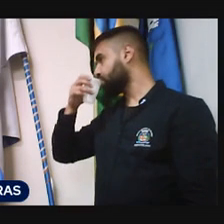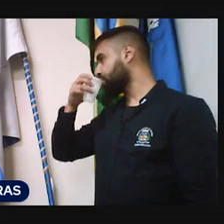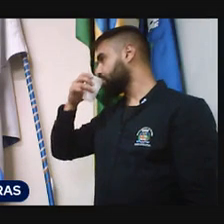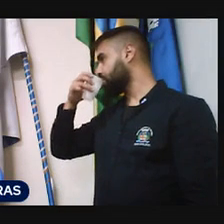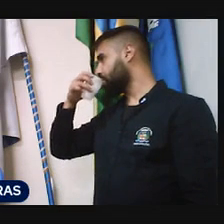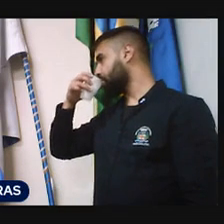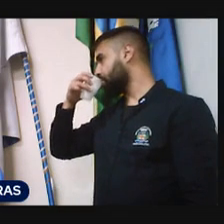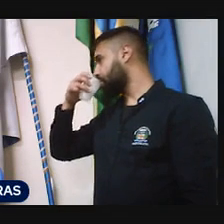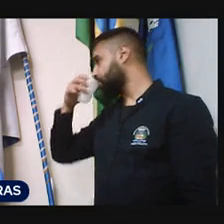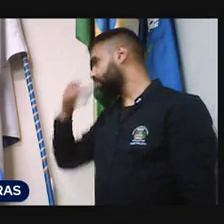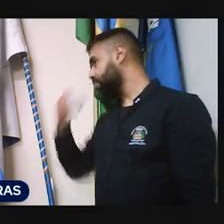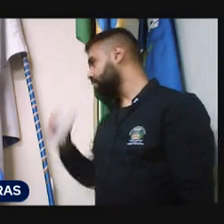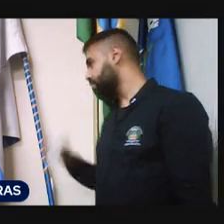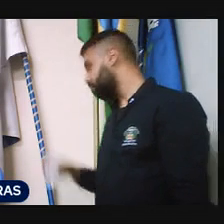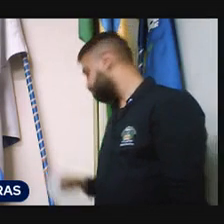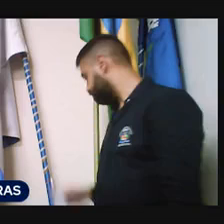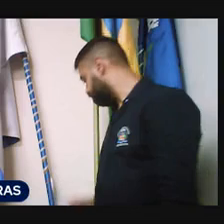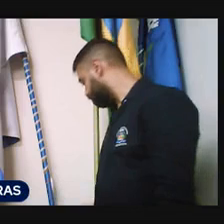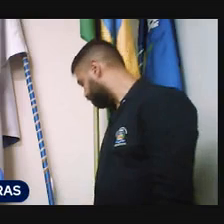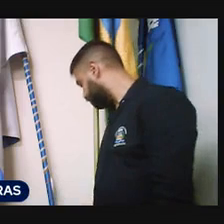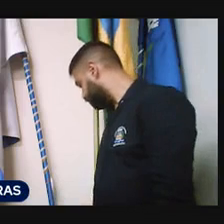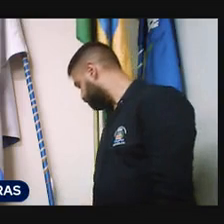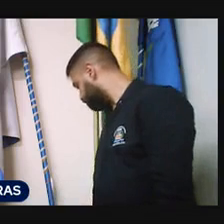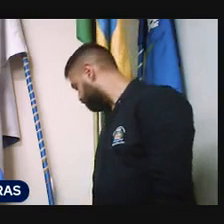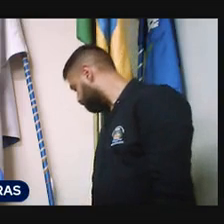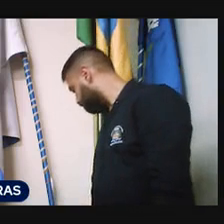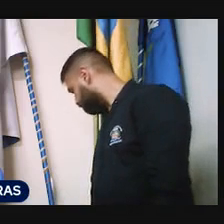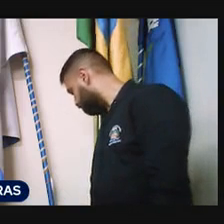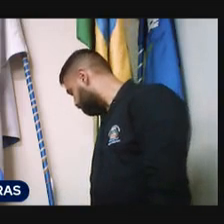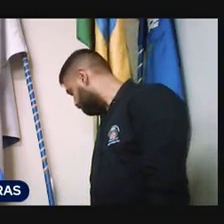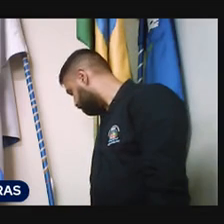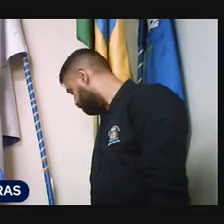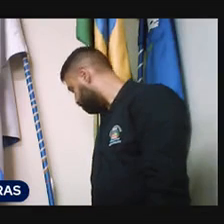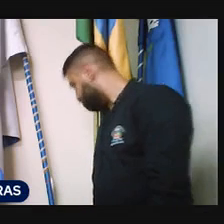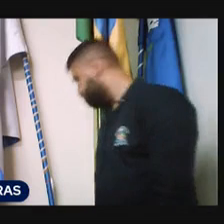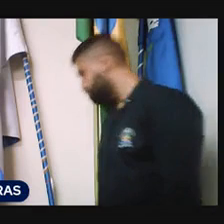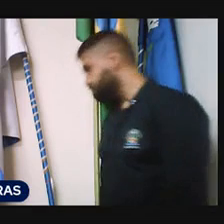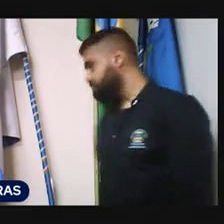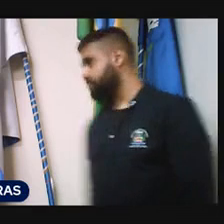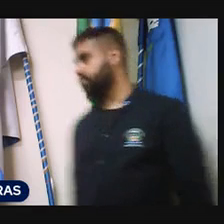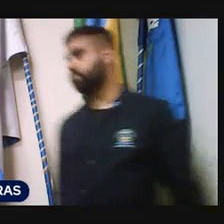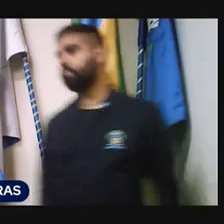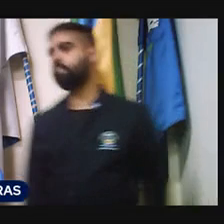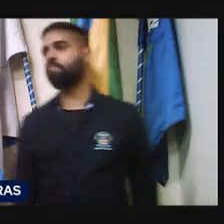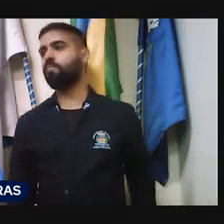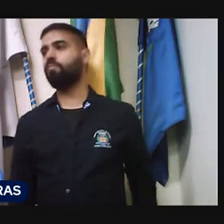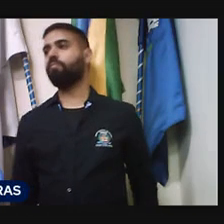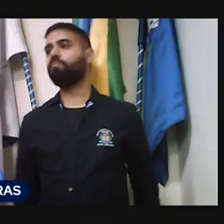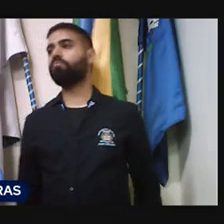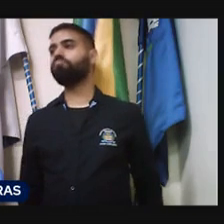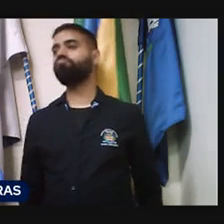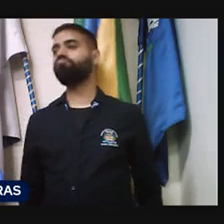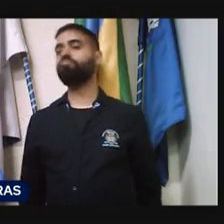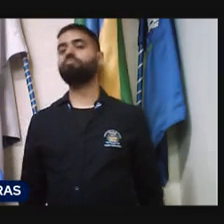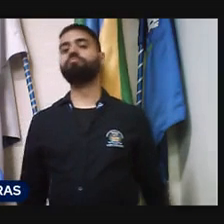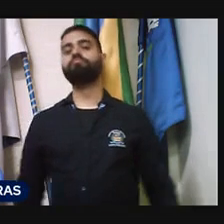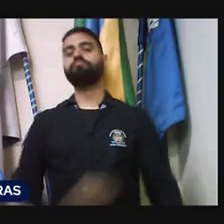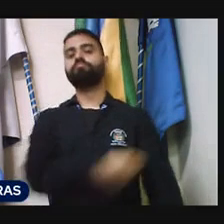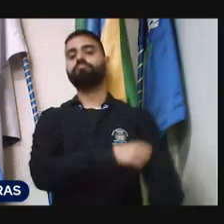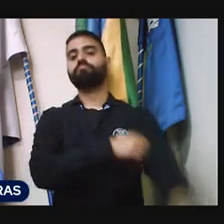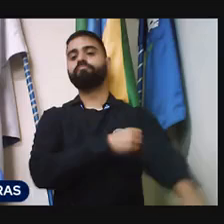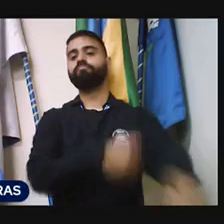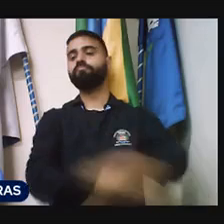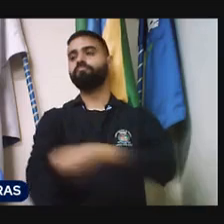a indicação agora 422d 2021 excelente seu presidente da comissao de Valença criador Bernardo Machado